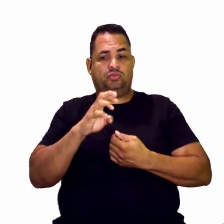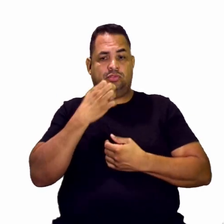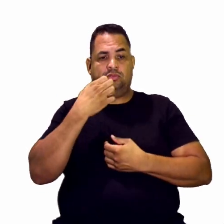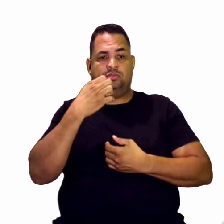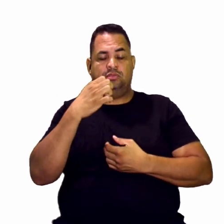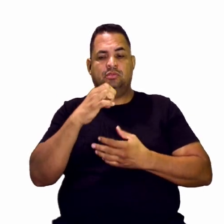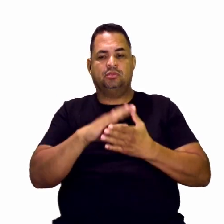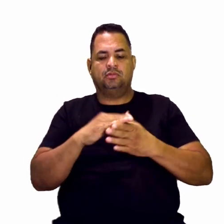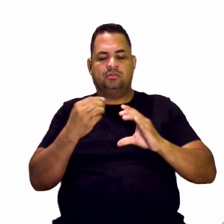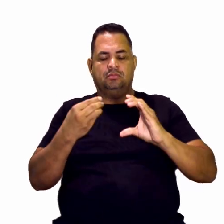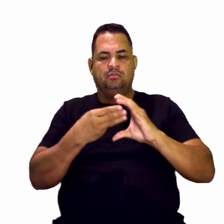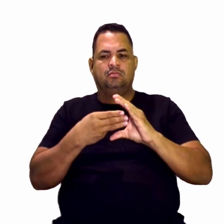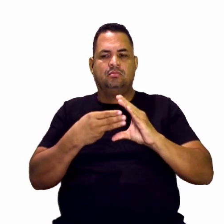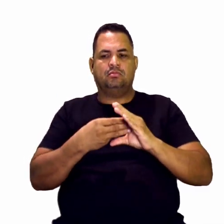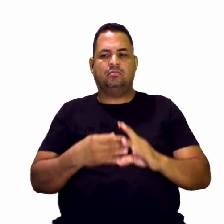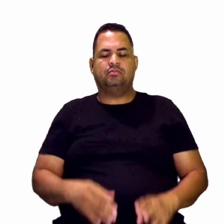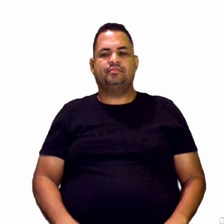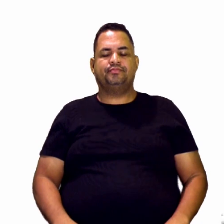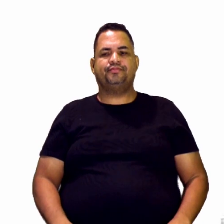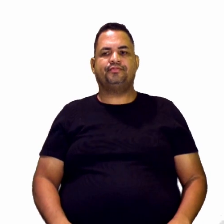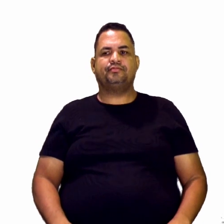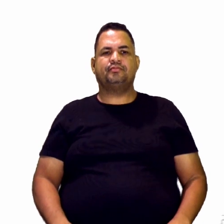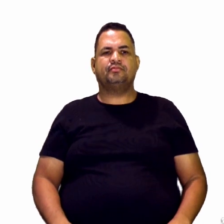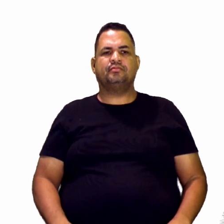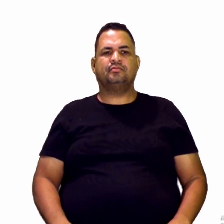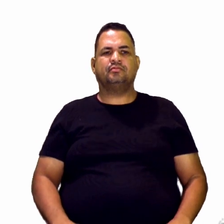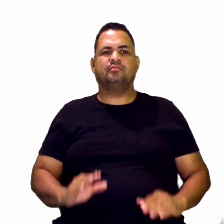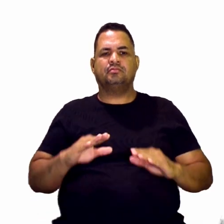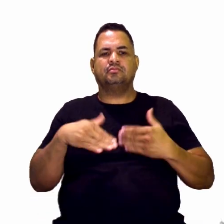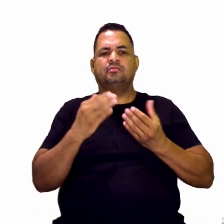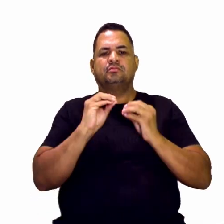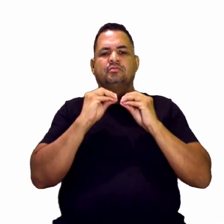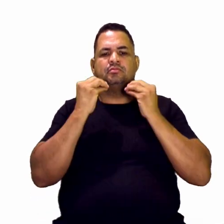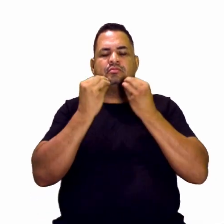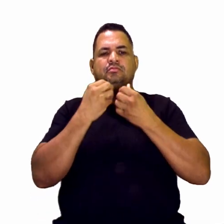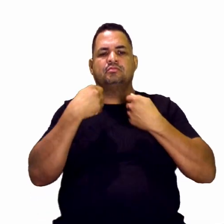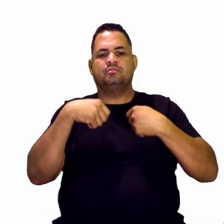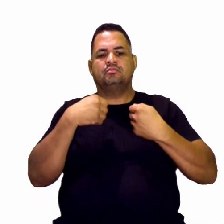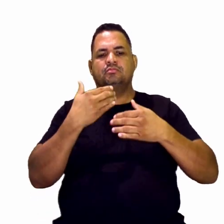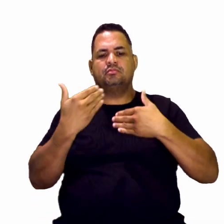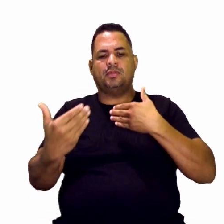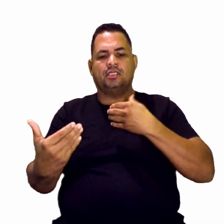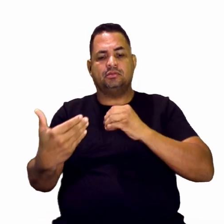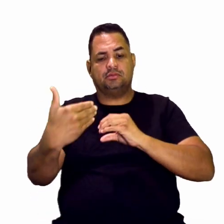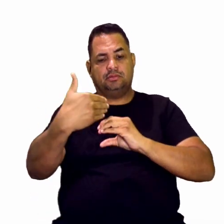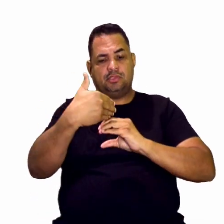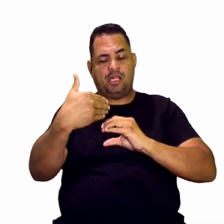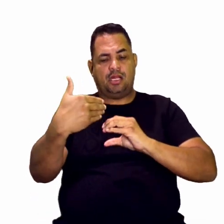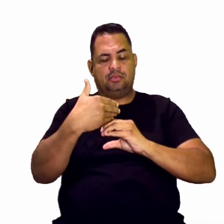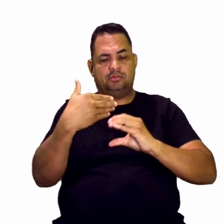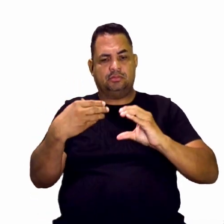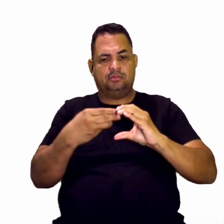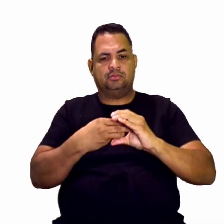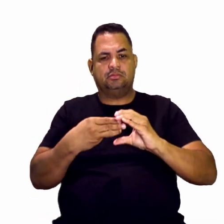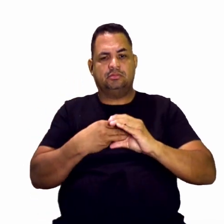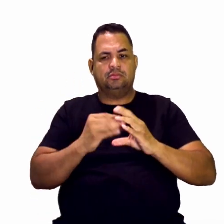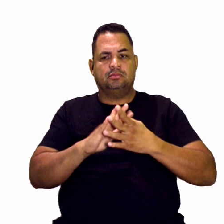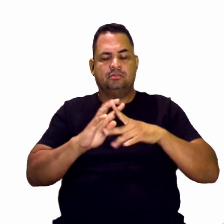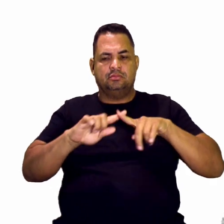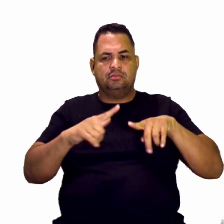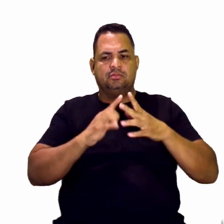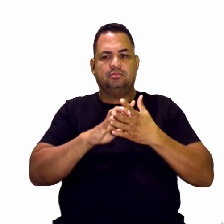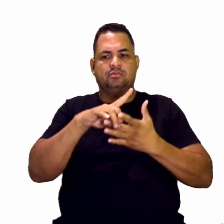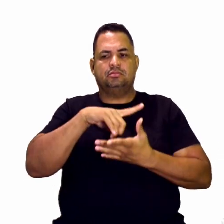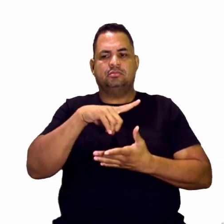Então, geralmente, o transporte ativo, ele é quando uma substância precisa entrar na célula, mas dentro da célula